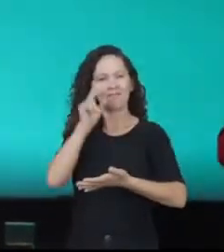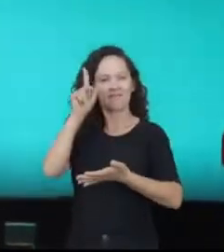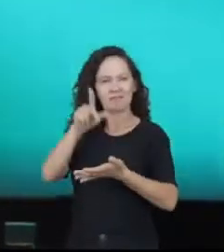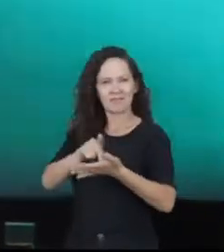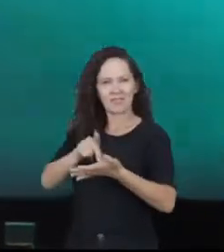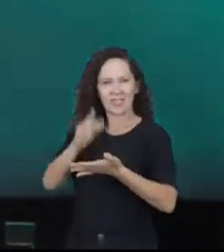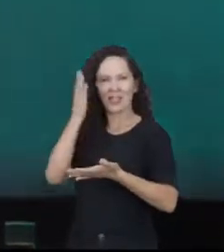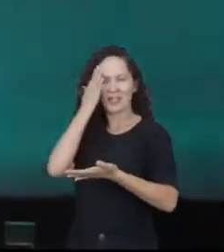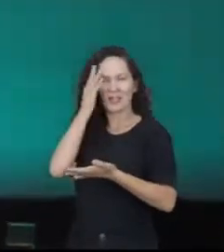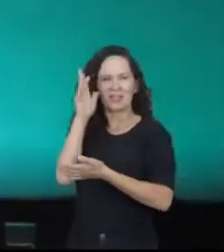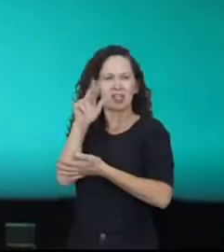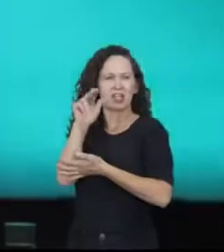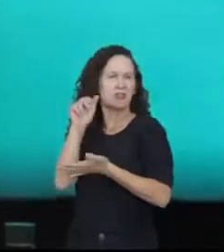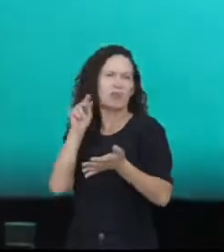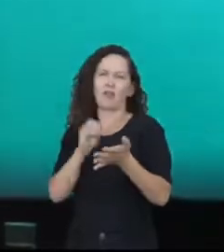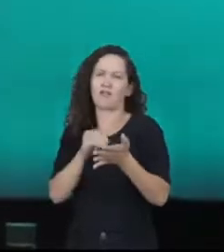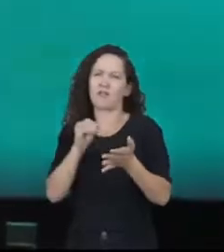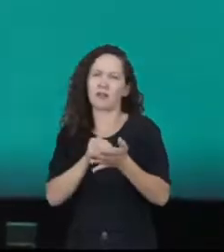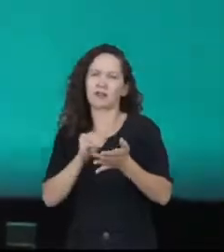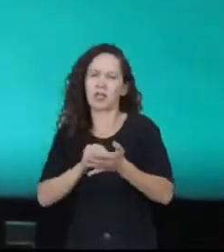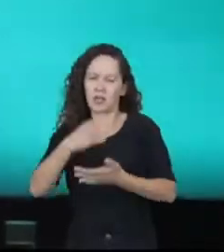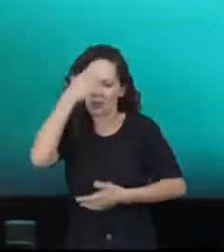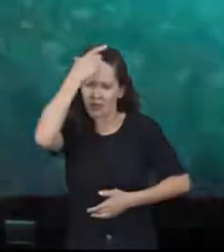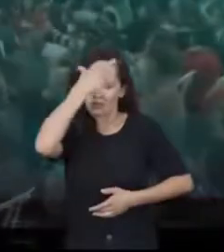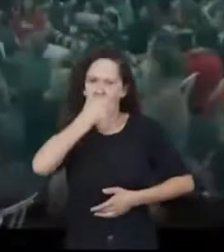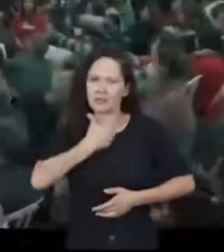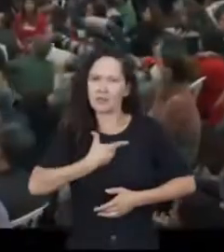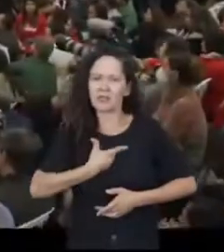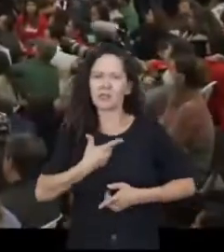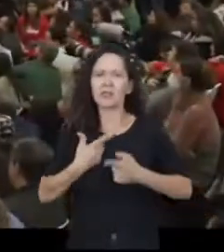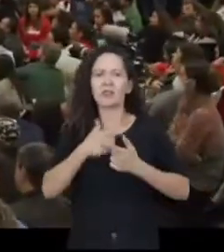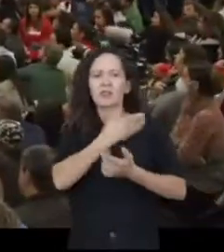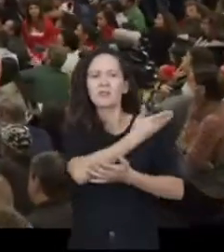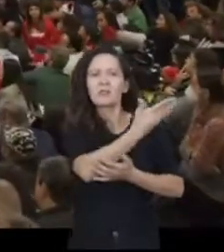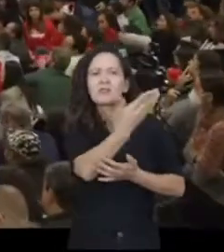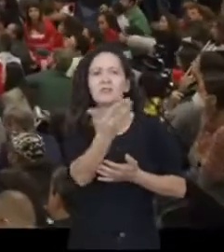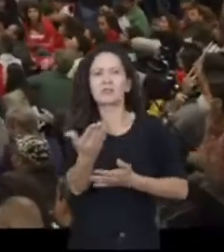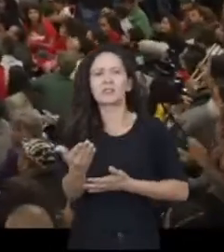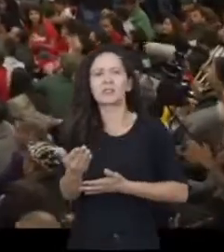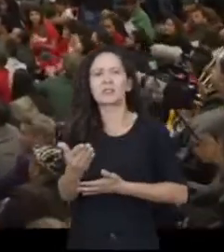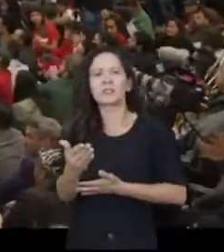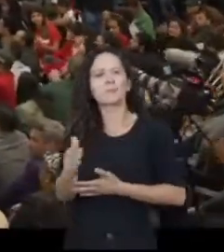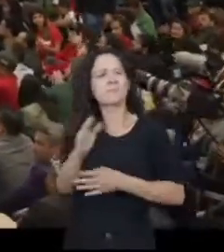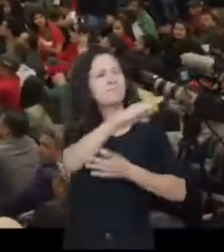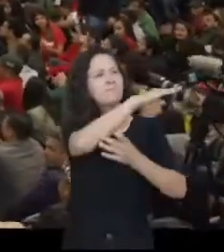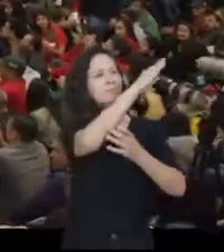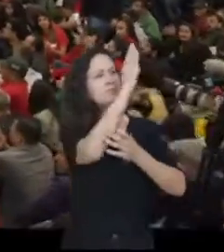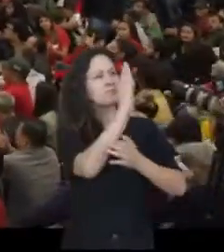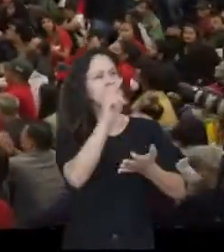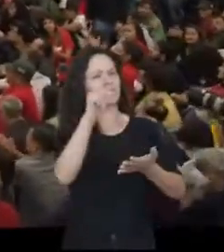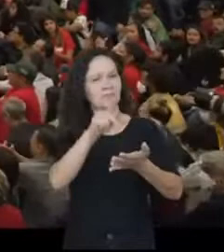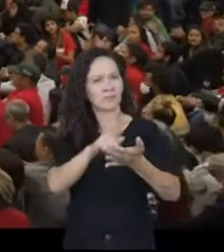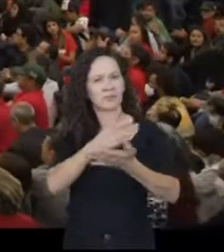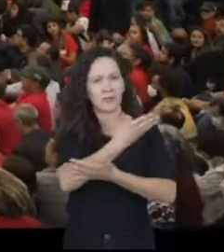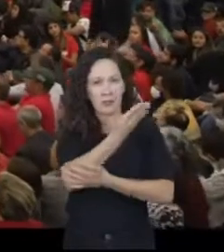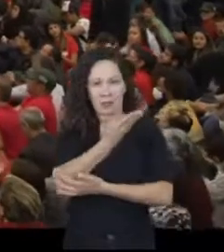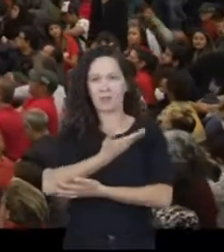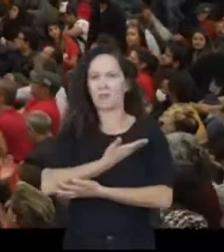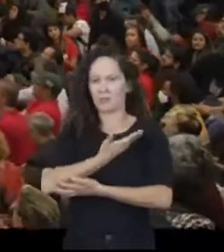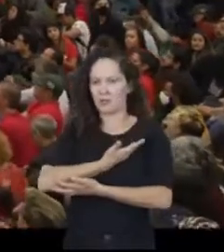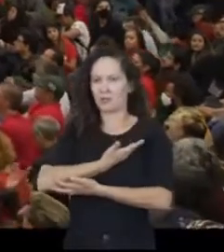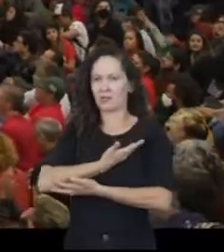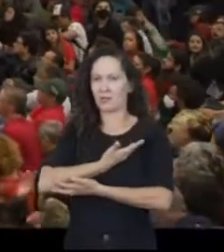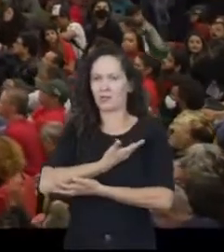faltará, nem a mim e muito menos a vocês e ao Brasil. Queridas amigos e queridos